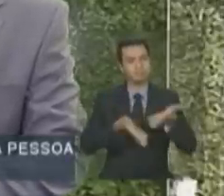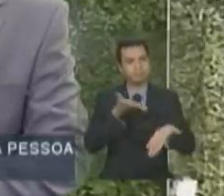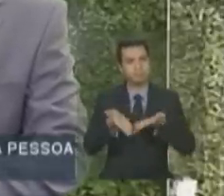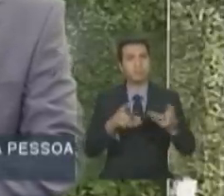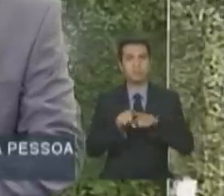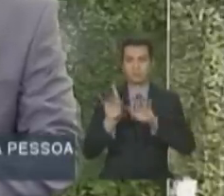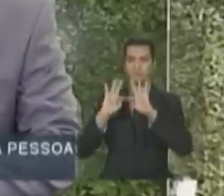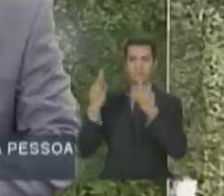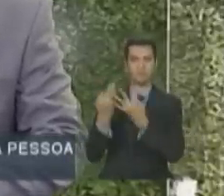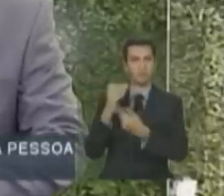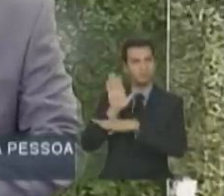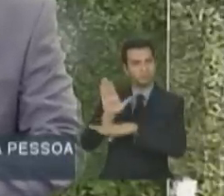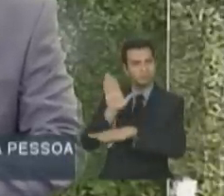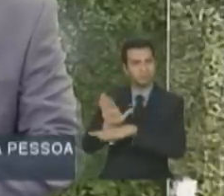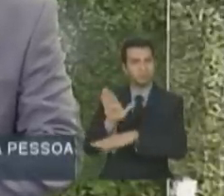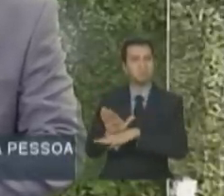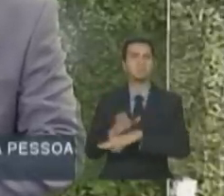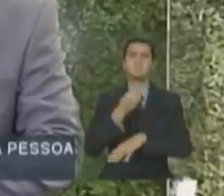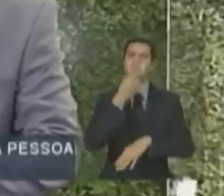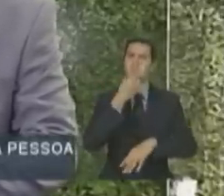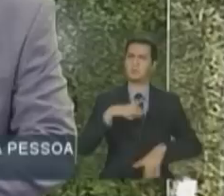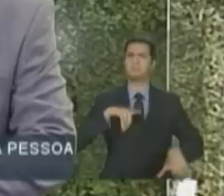ministro Padilha.